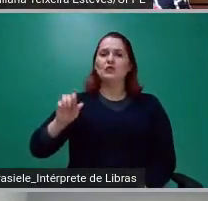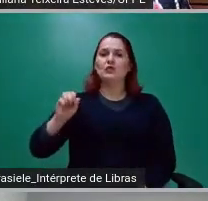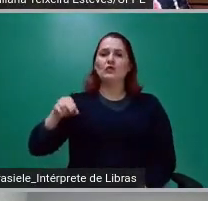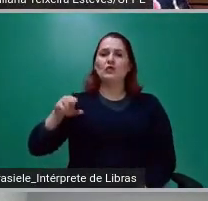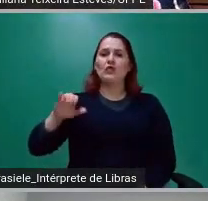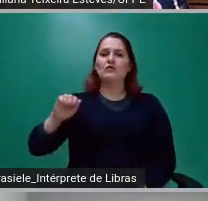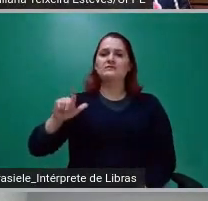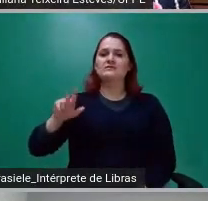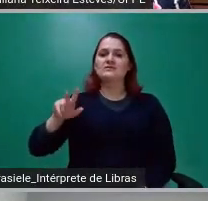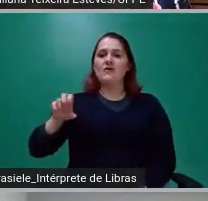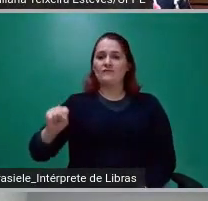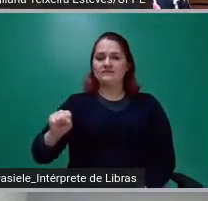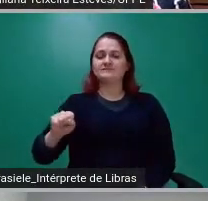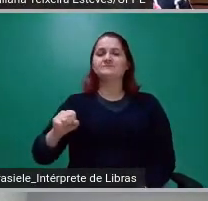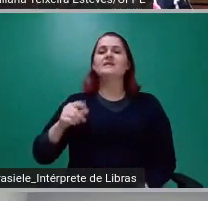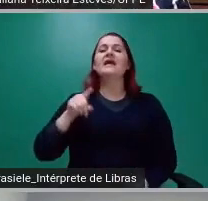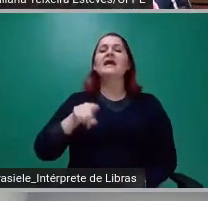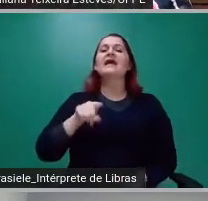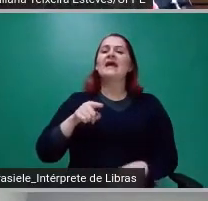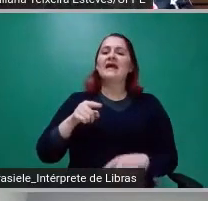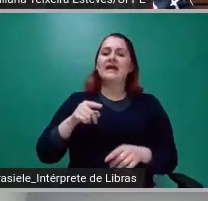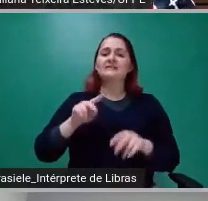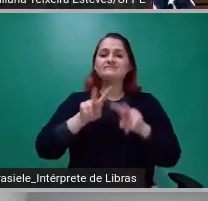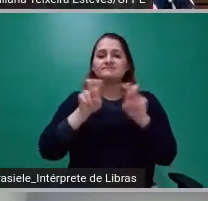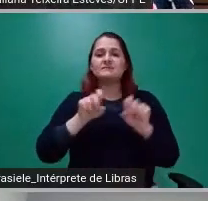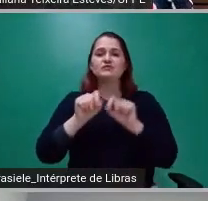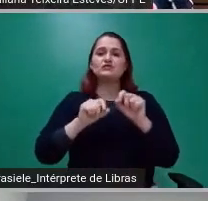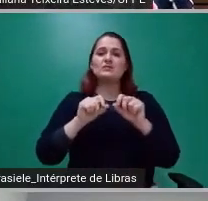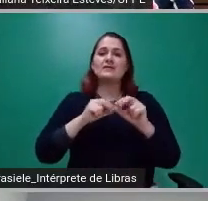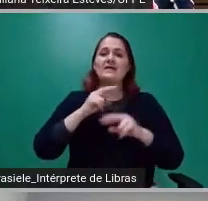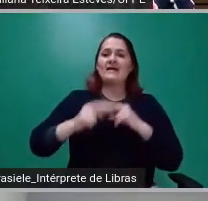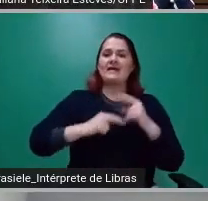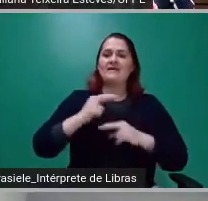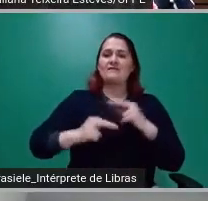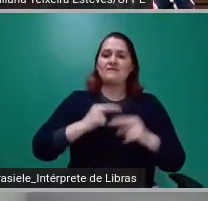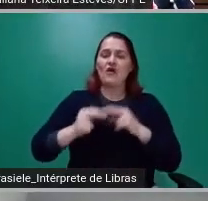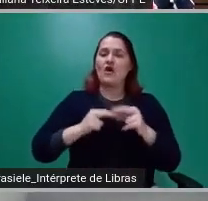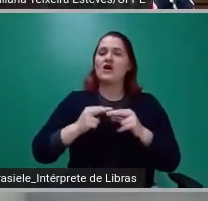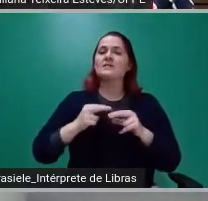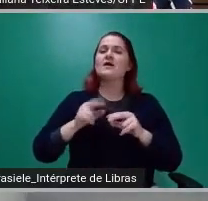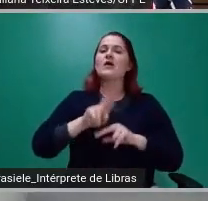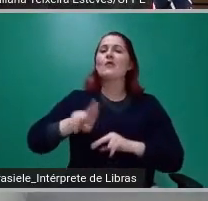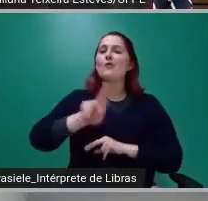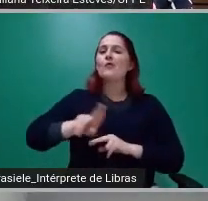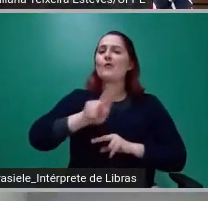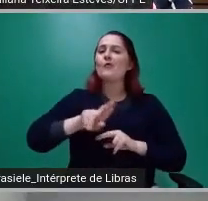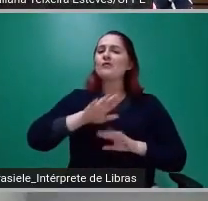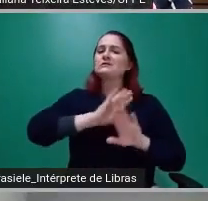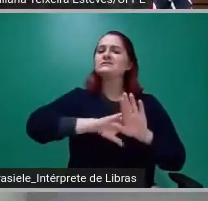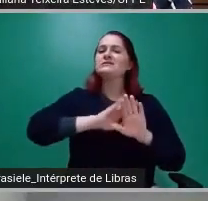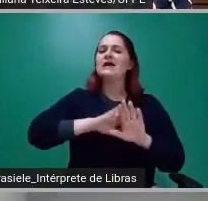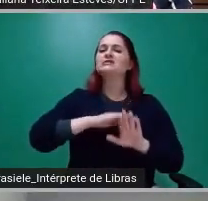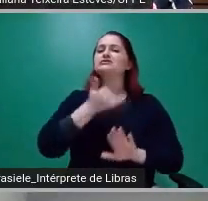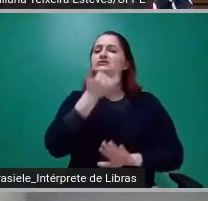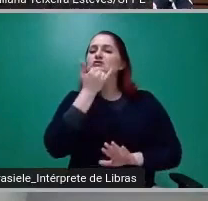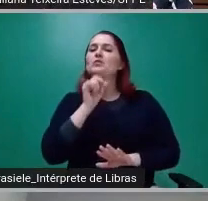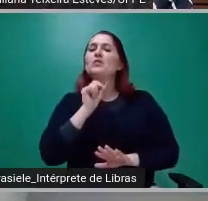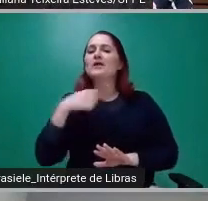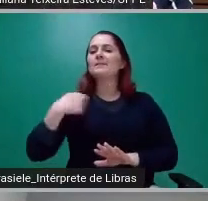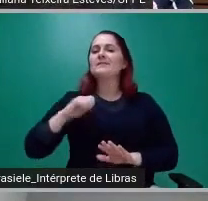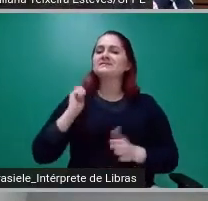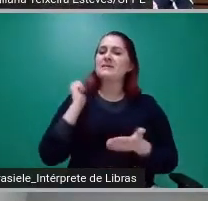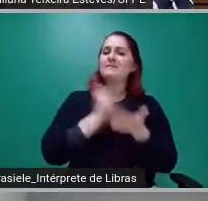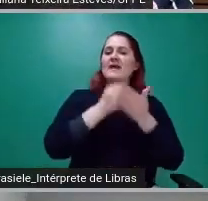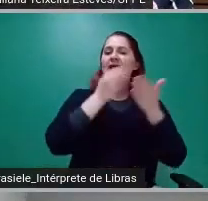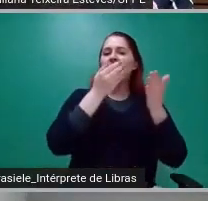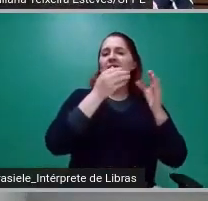contrarreformas justificadas na necessidade de pagar a dívida, danos aos serviços públicos de